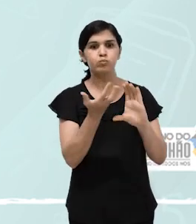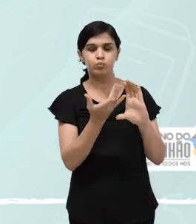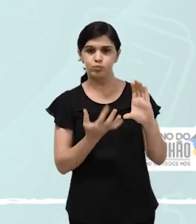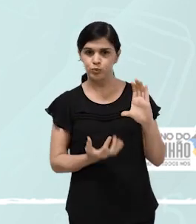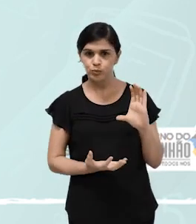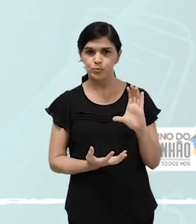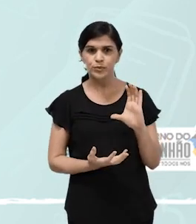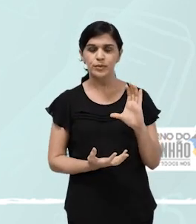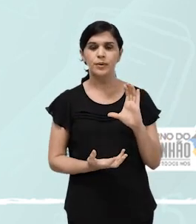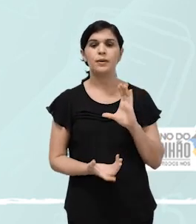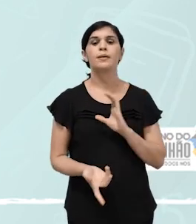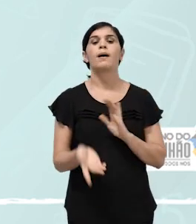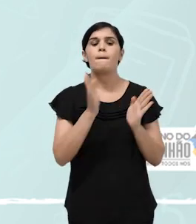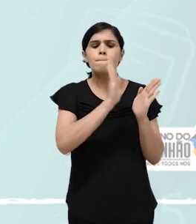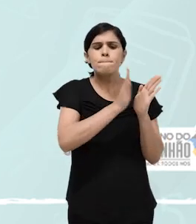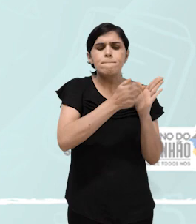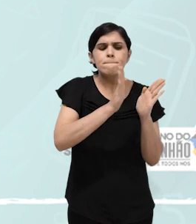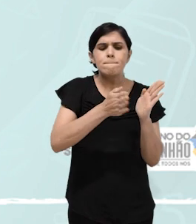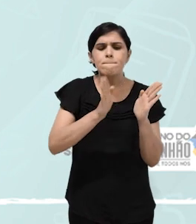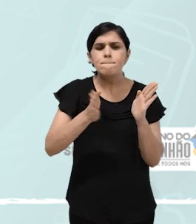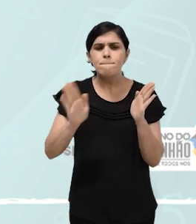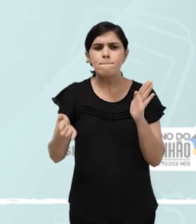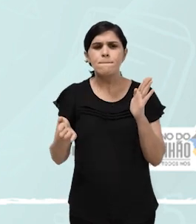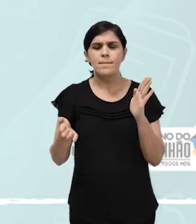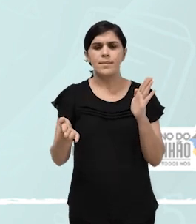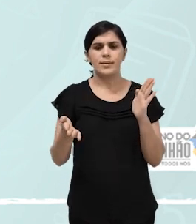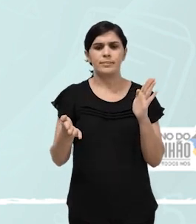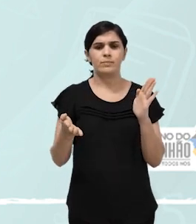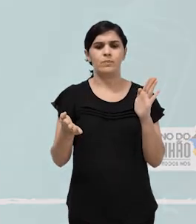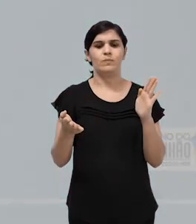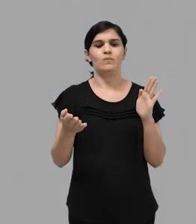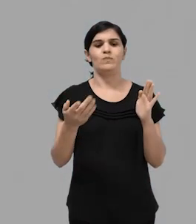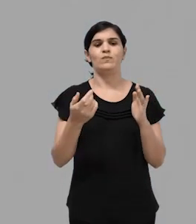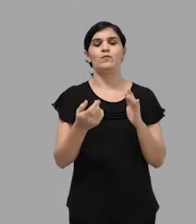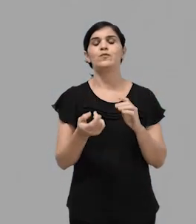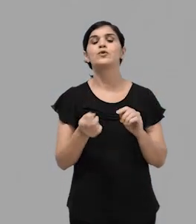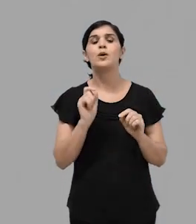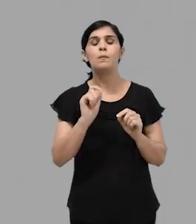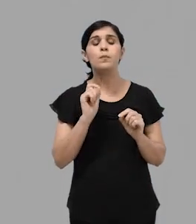é porque se repetem. De tempos em tempos, de